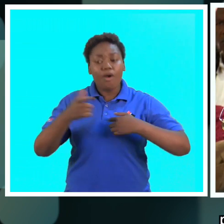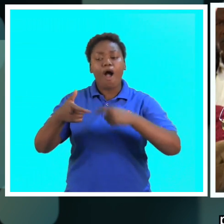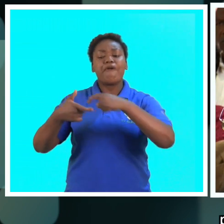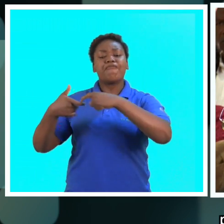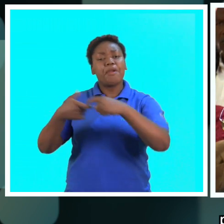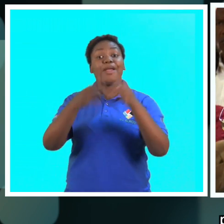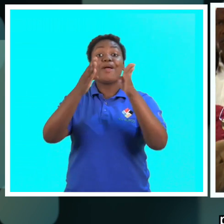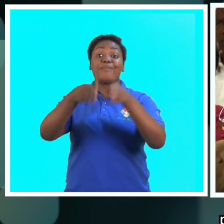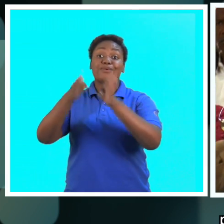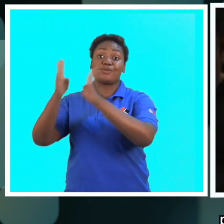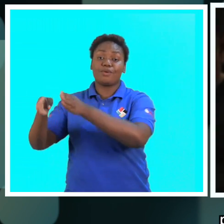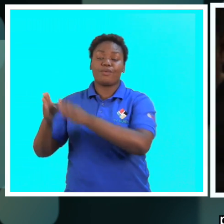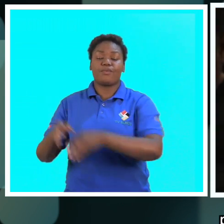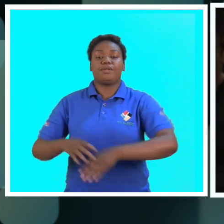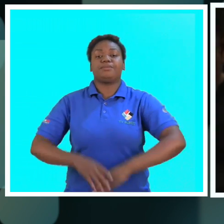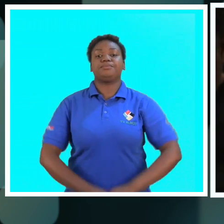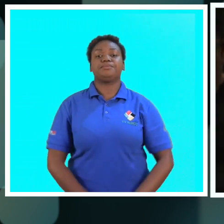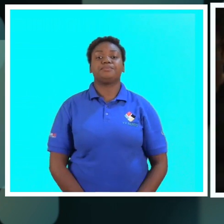responder a qualquer demanda.